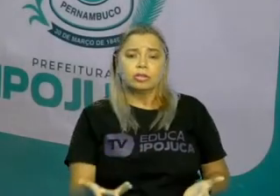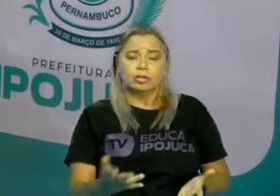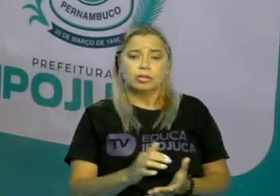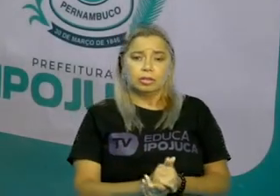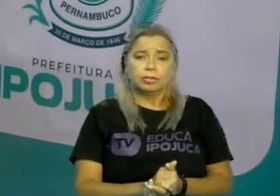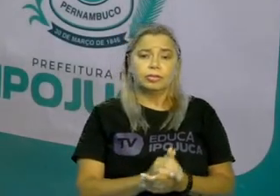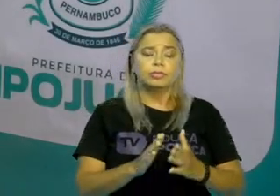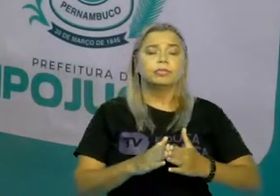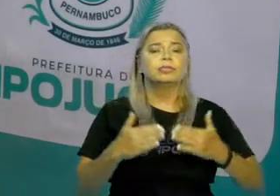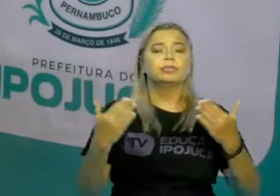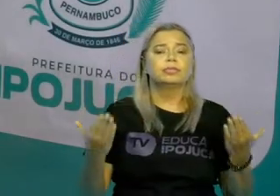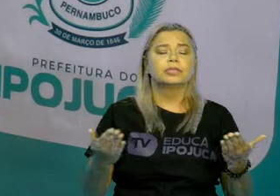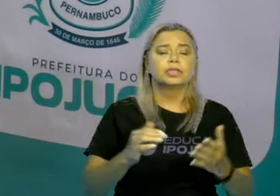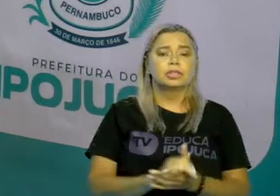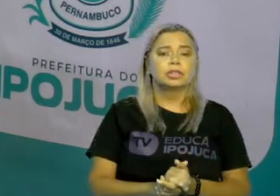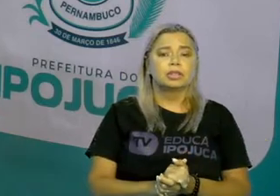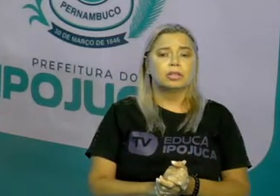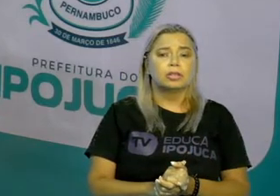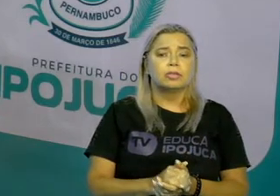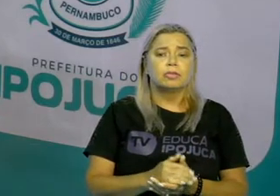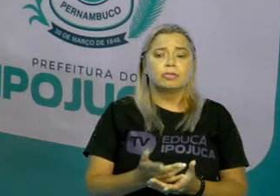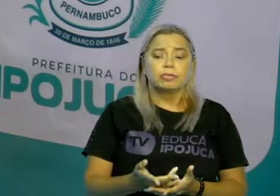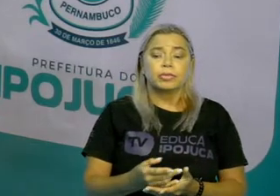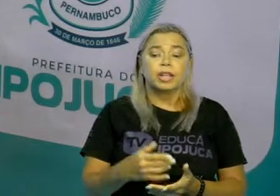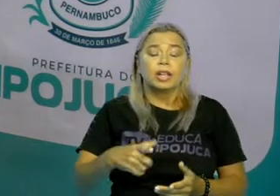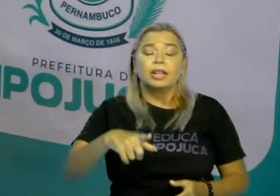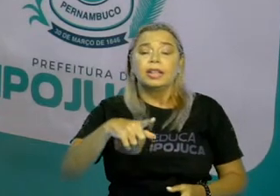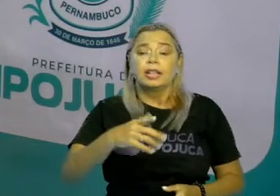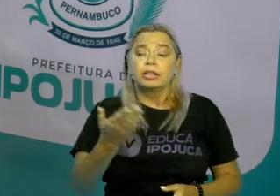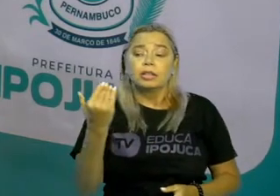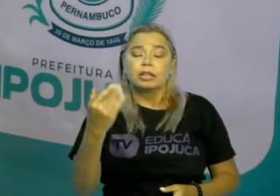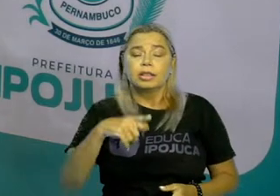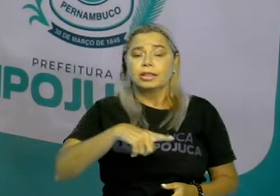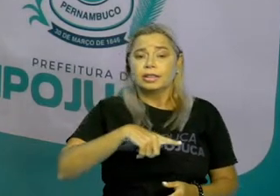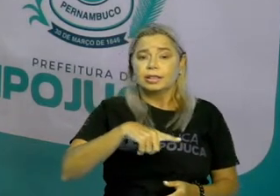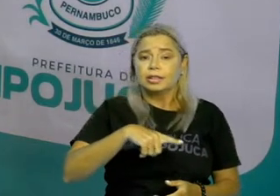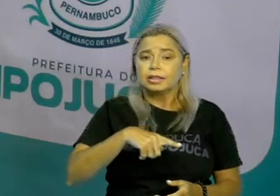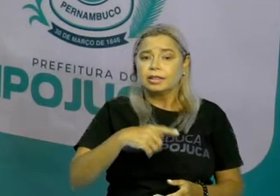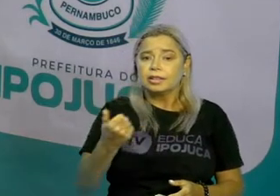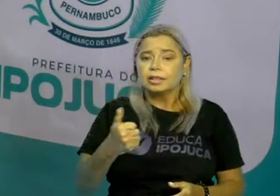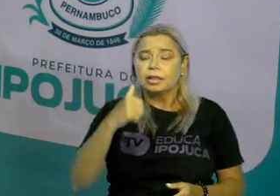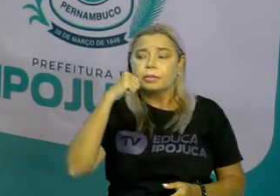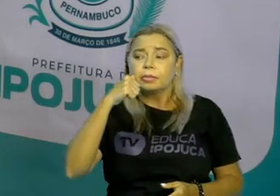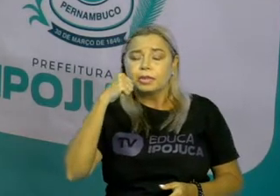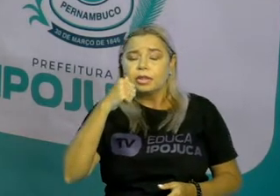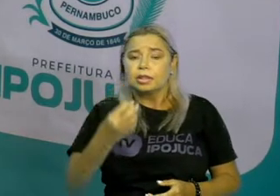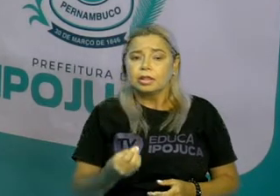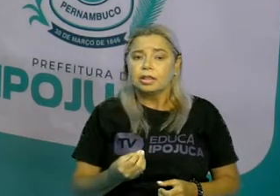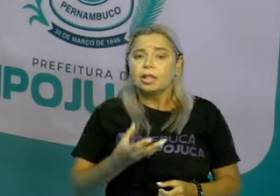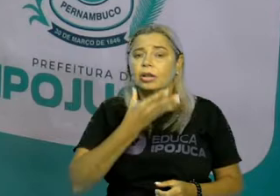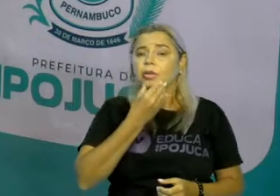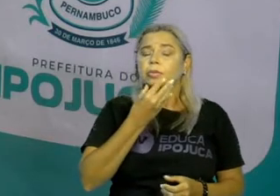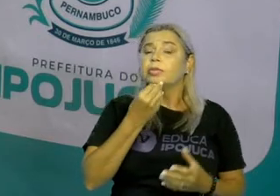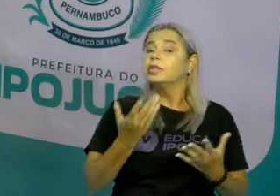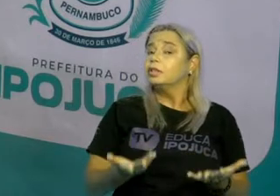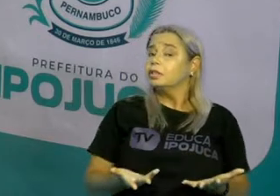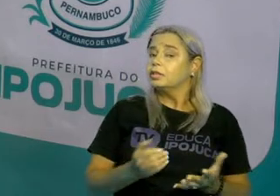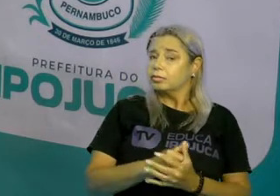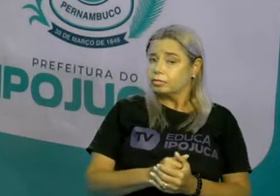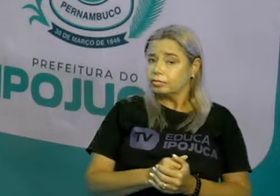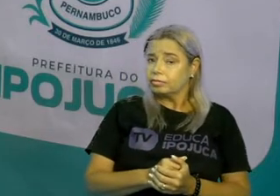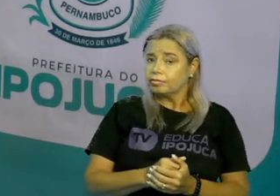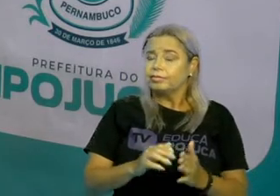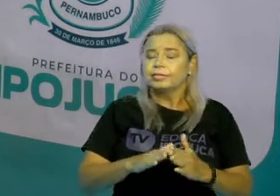que visualmente, quem é que tinha mais? Era meninas ou meninos? E a gente descobriu que eram as meninas.